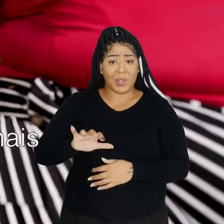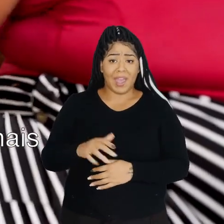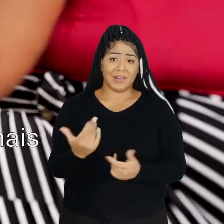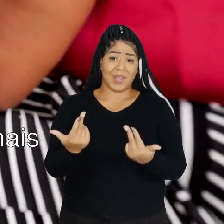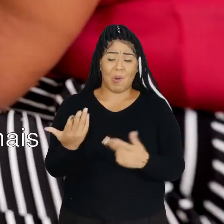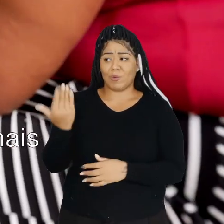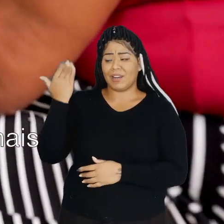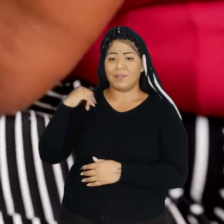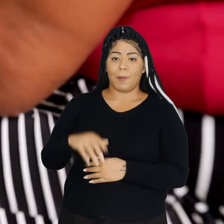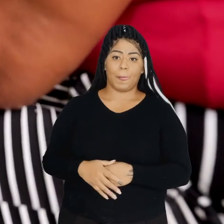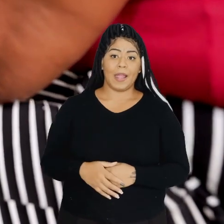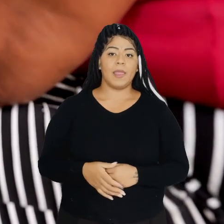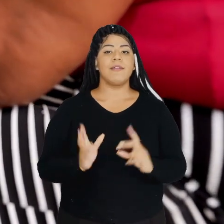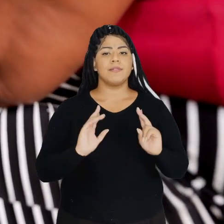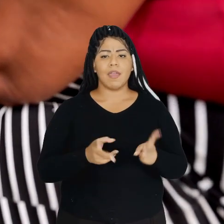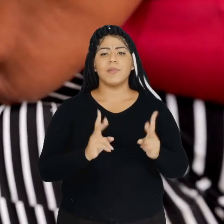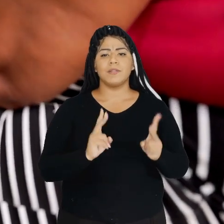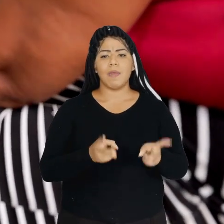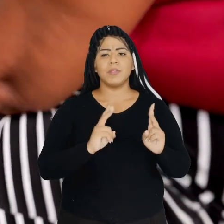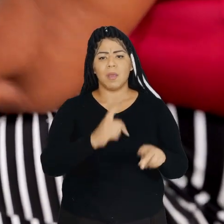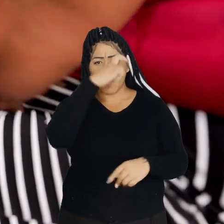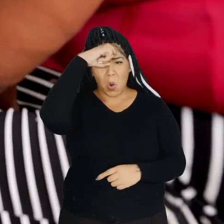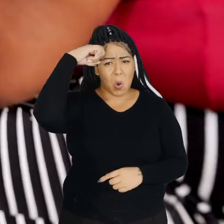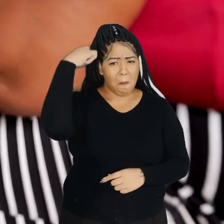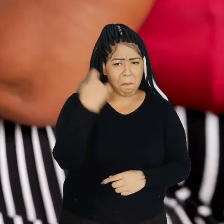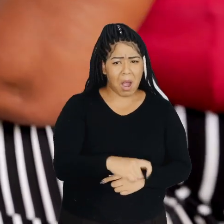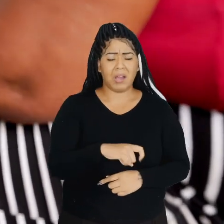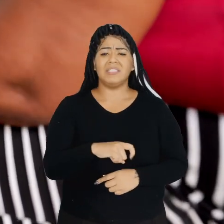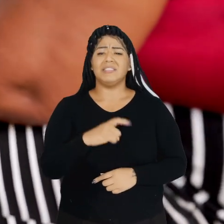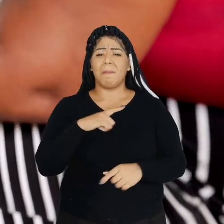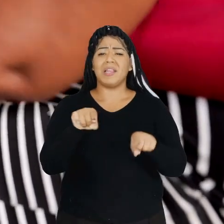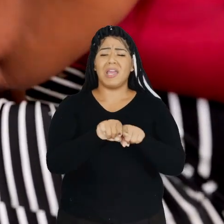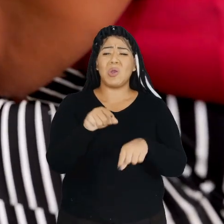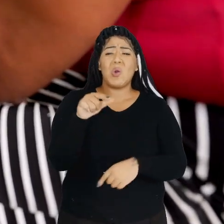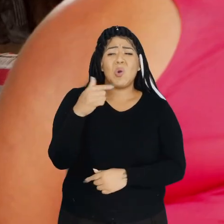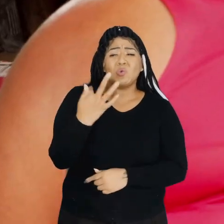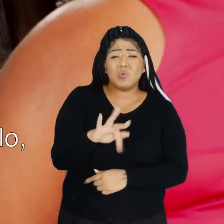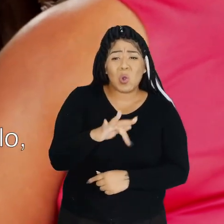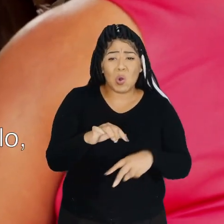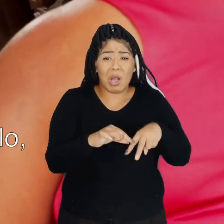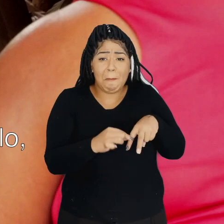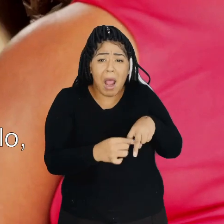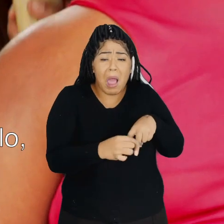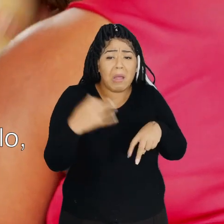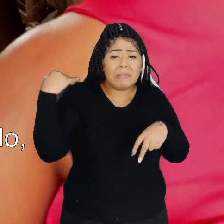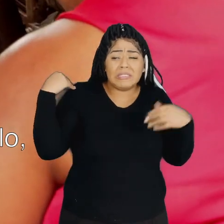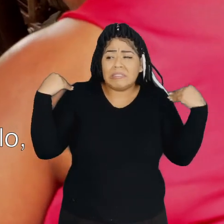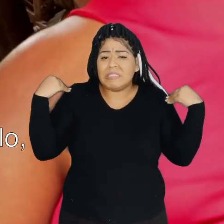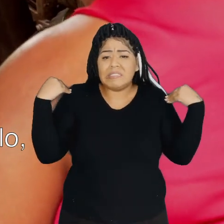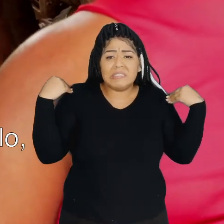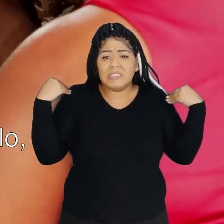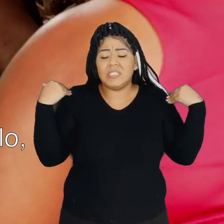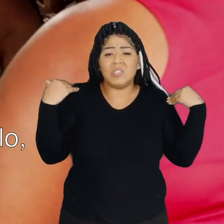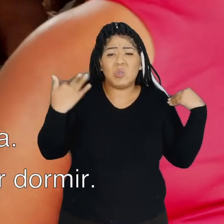quebrava. Eu sinto dor aqui nas costas, eu sinto dor aqui nas pernas, quando eu sento no chão para quebrar coco. Eu aguento quebrar um litro, um quilo e me